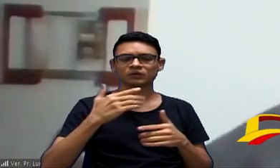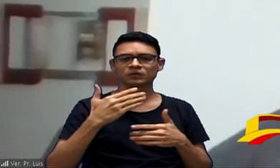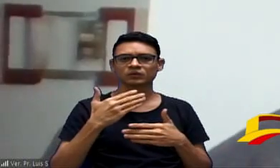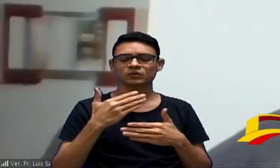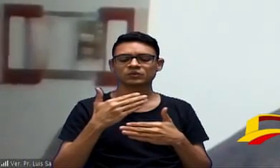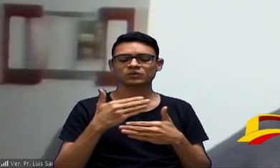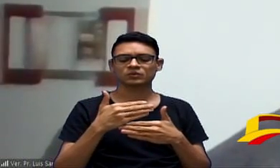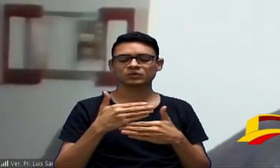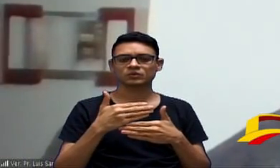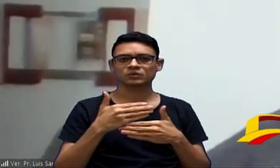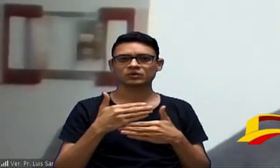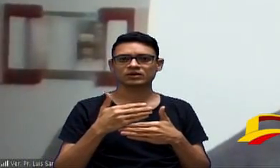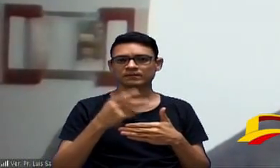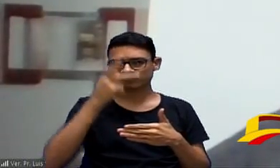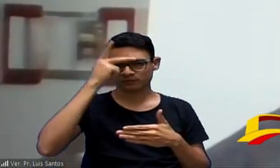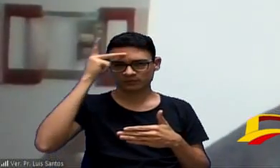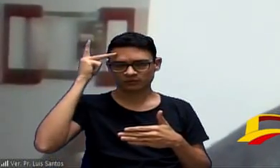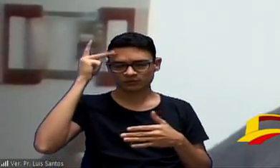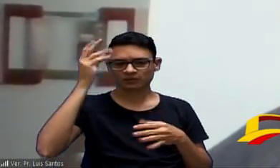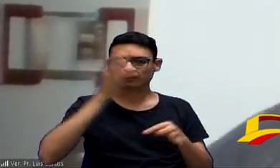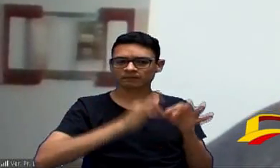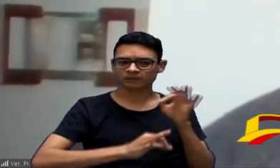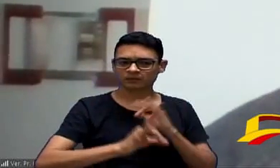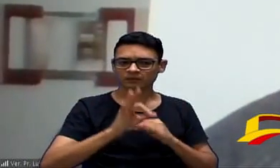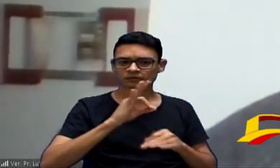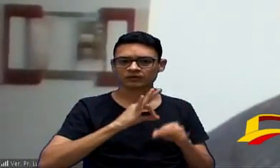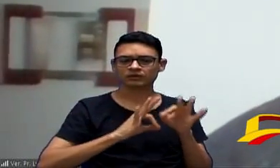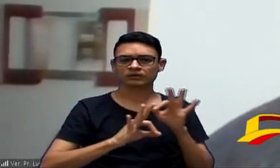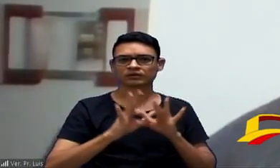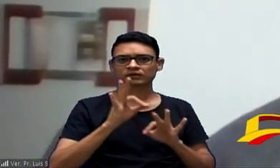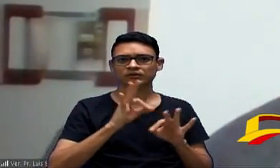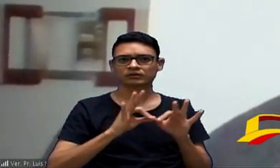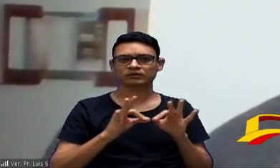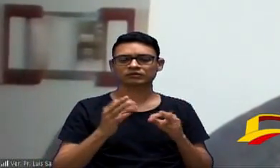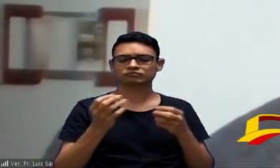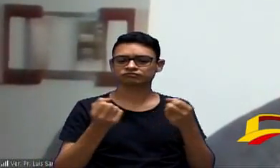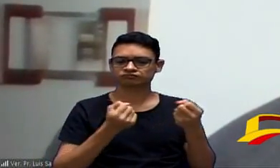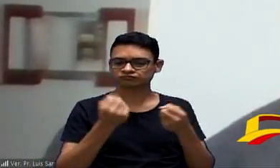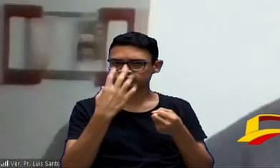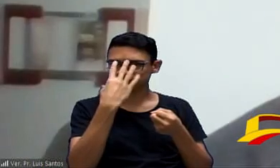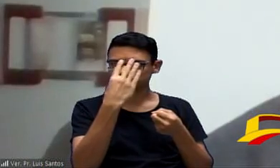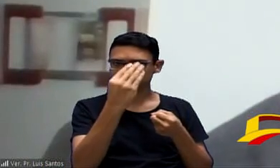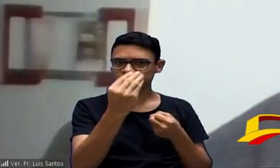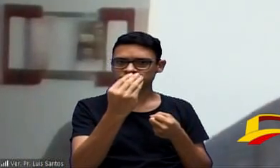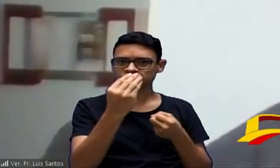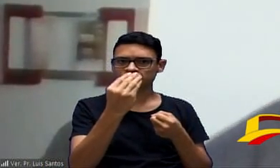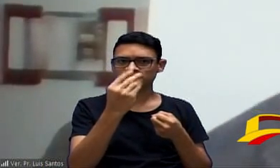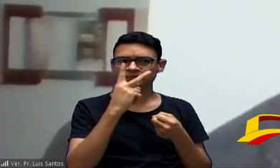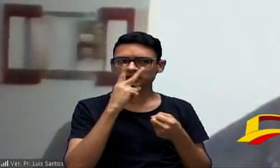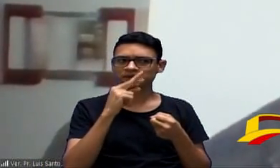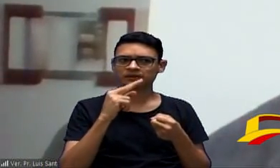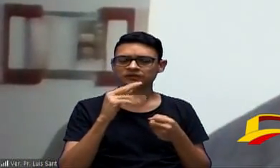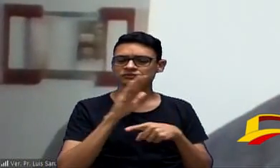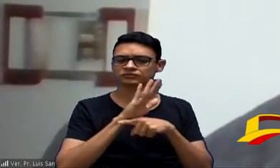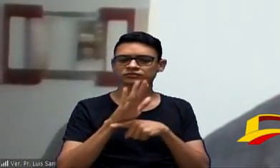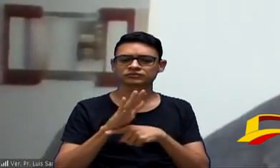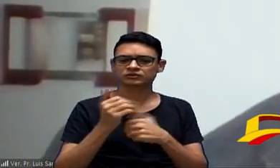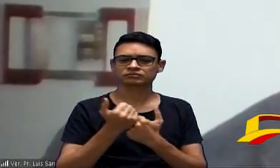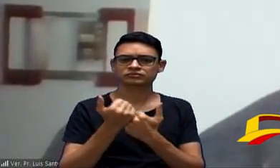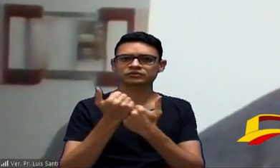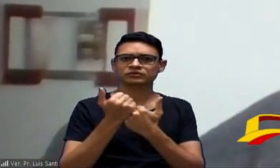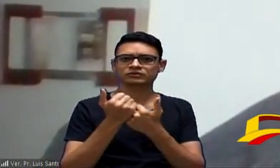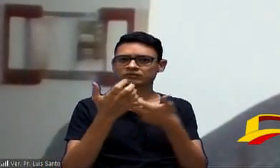2 minutos naquele projeto. Mas não fomos nós. Eles devem cobrar de quem adiou